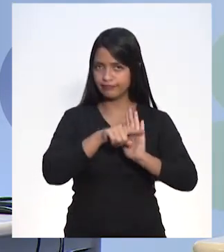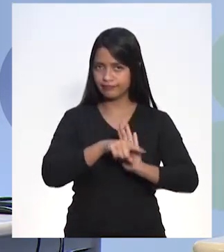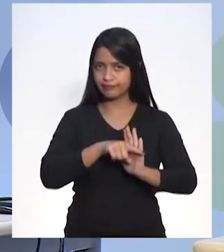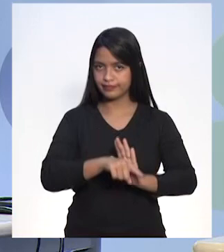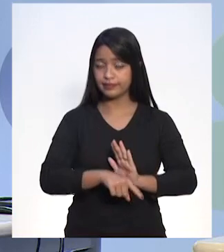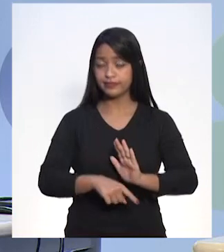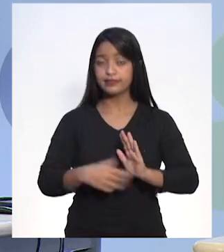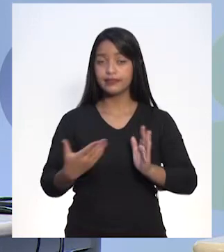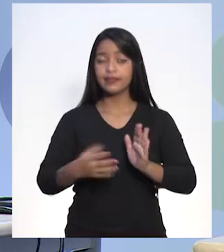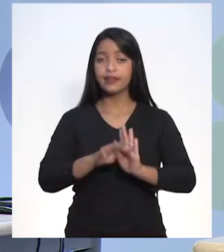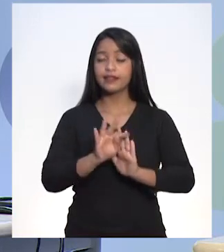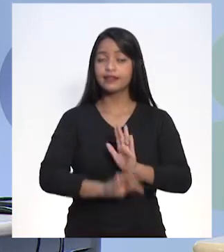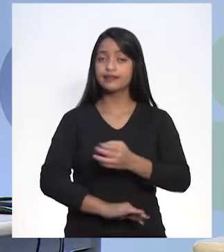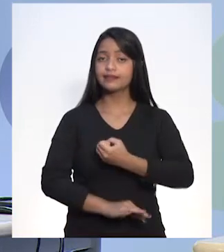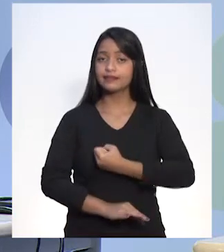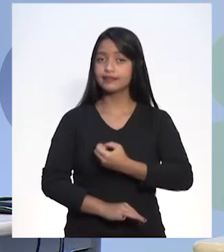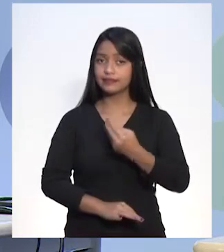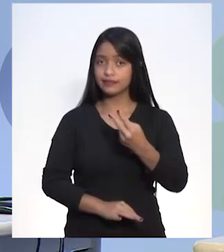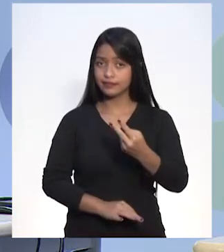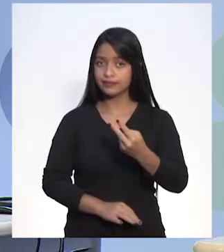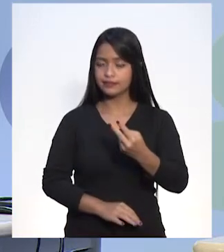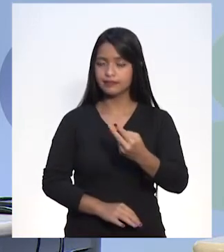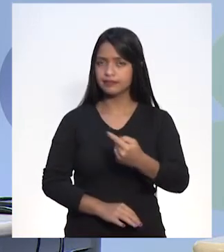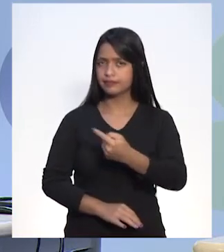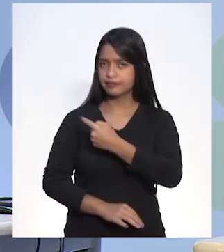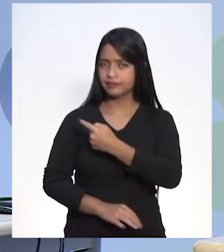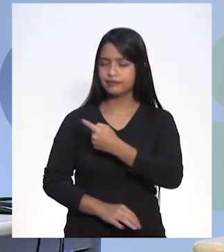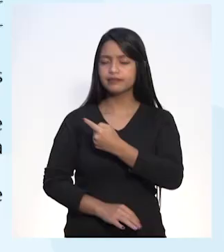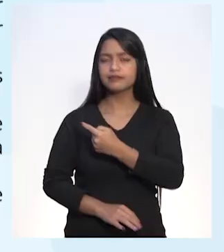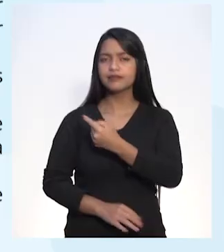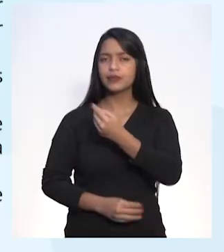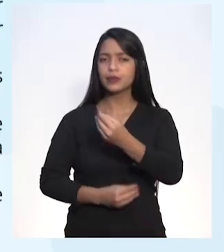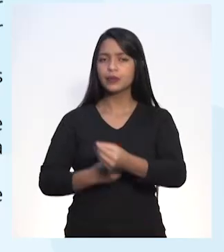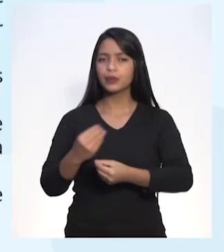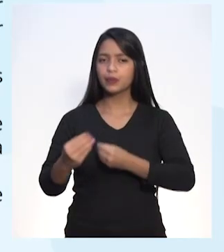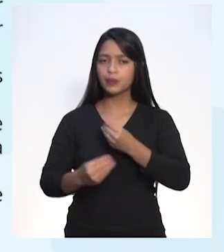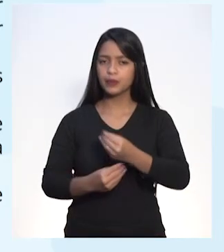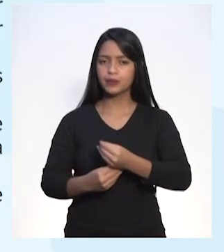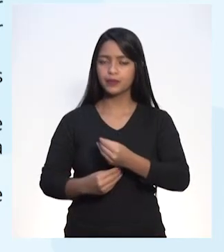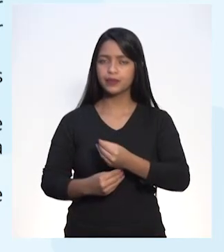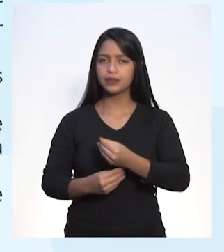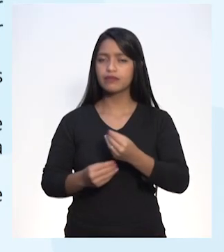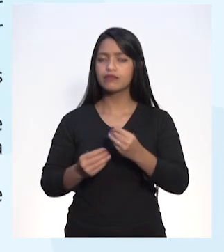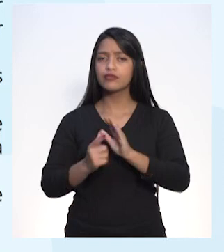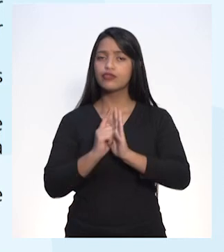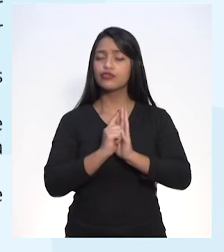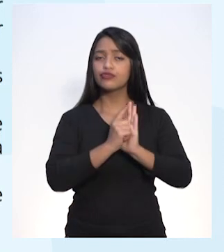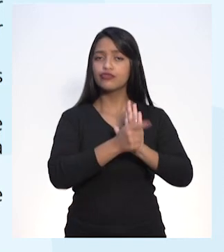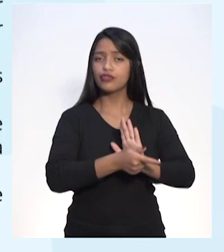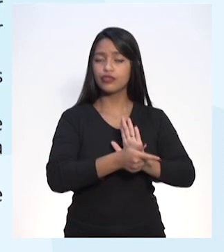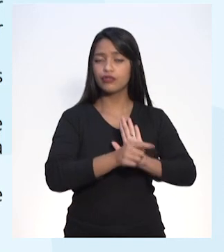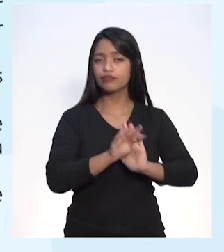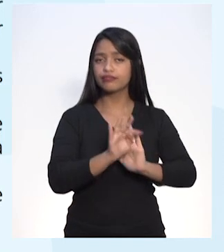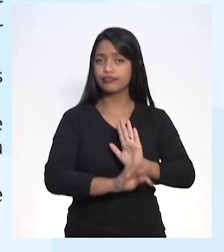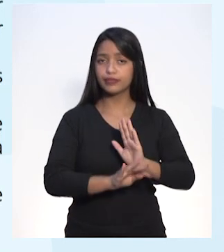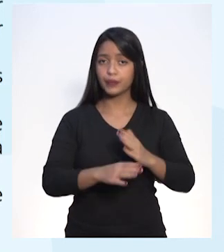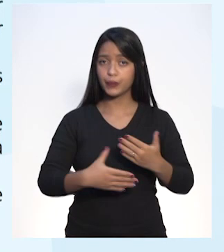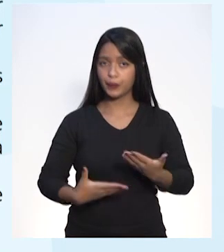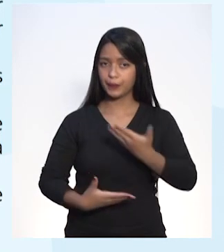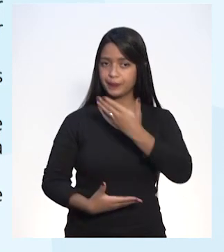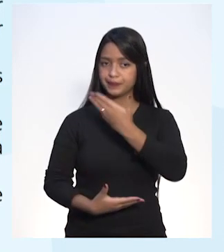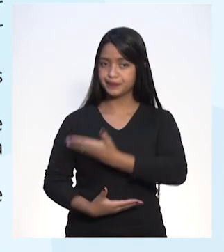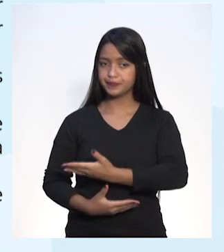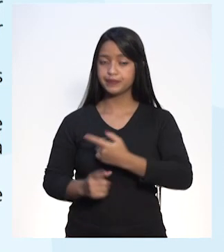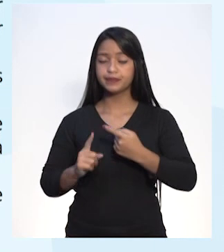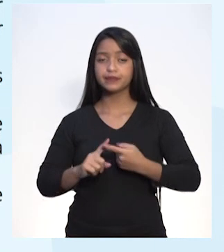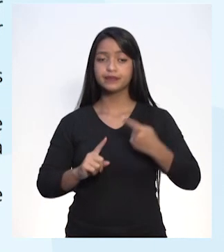as convenções sociais, os interesses econômicos e a ganância pelo poder, aspectos que alimentam a intolerância e condenam